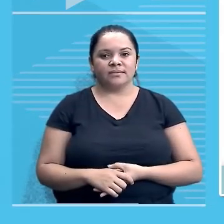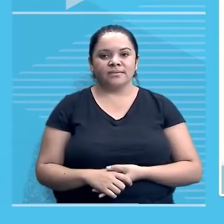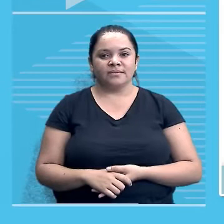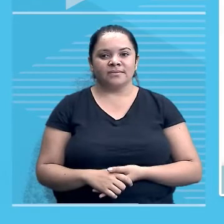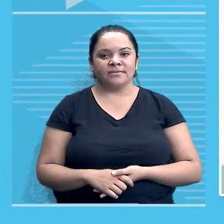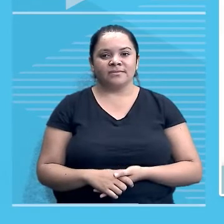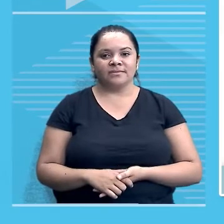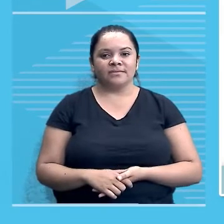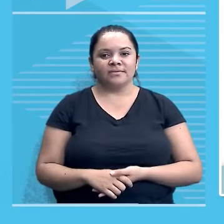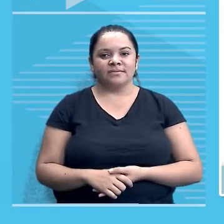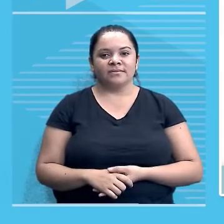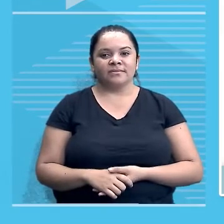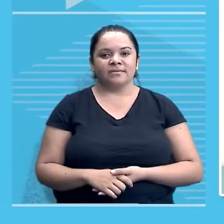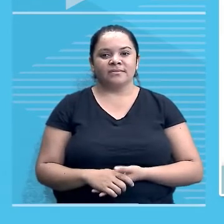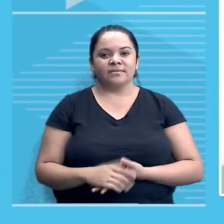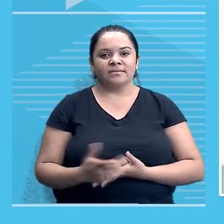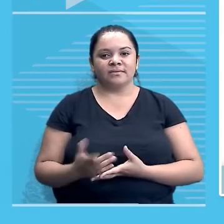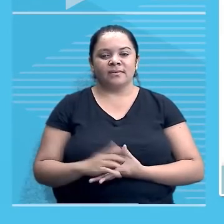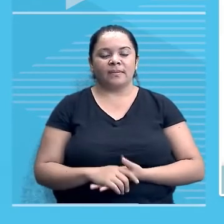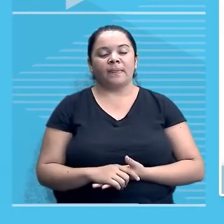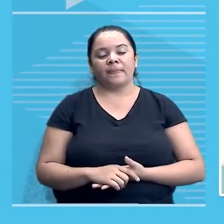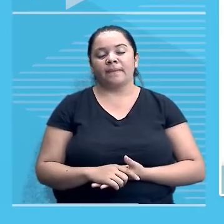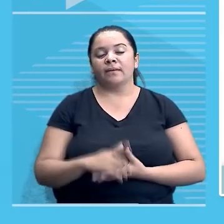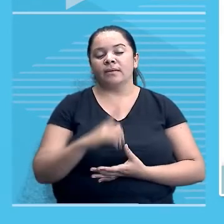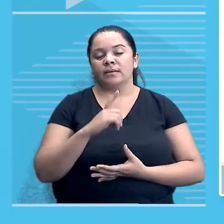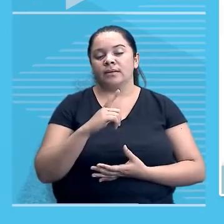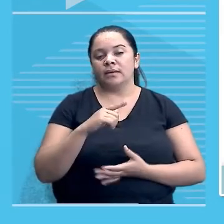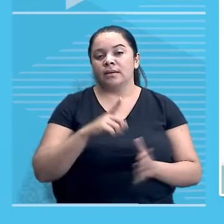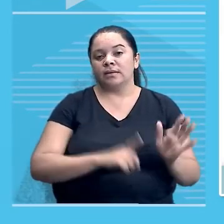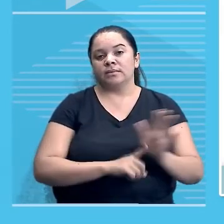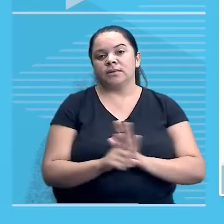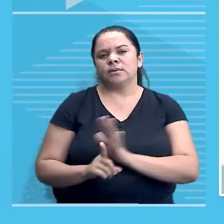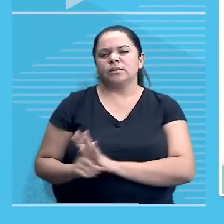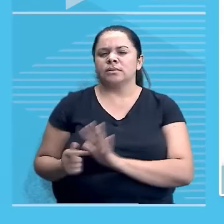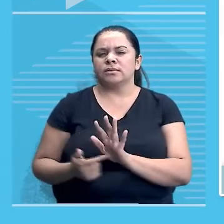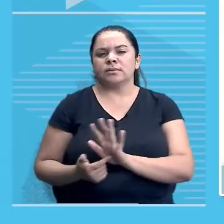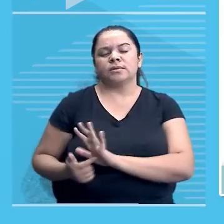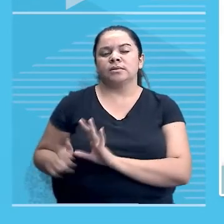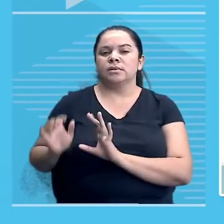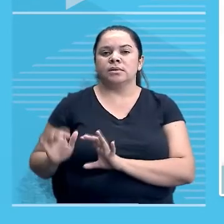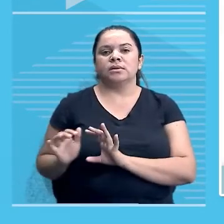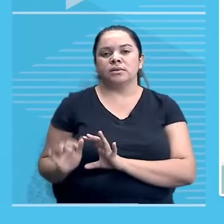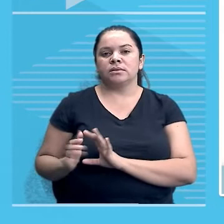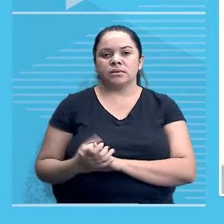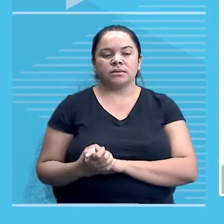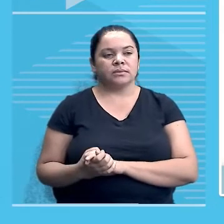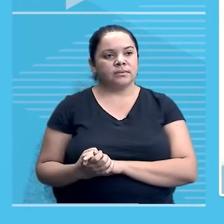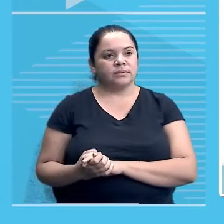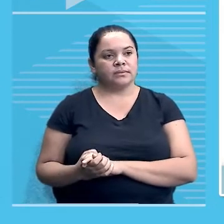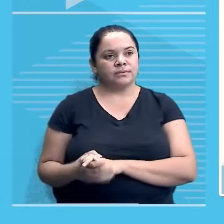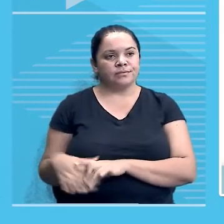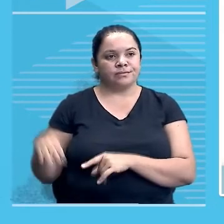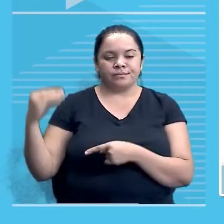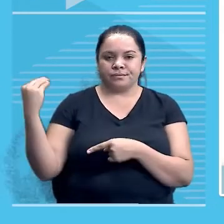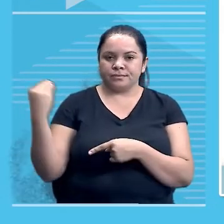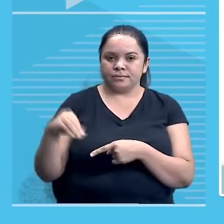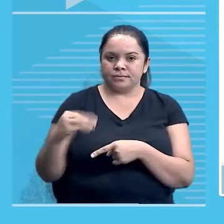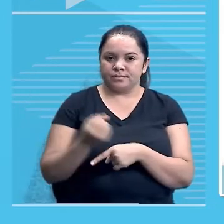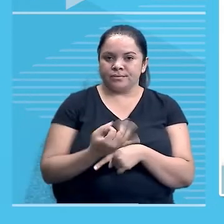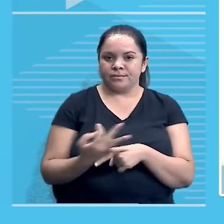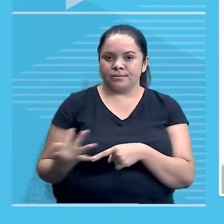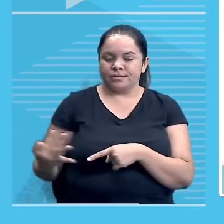Então, as questões elas vão trabalhar com isso, tá? Com essa razão da quantidade de